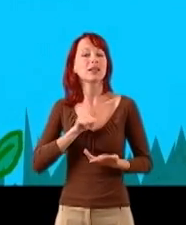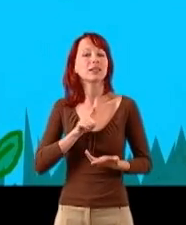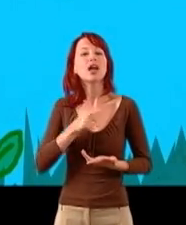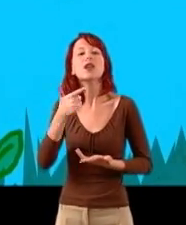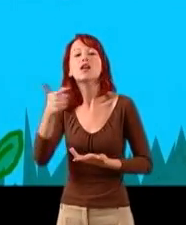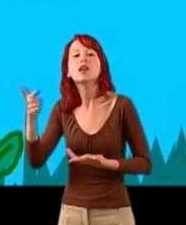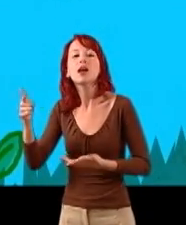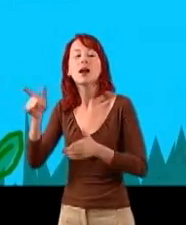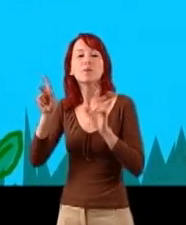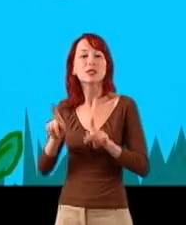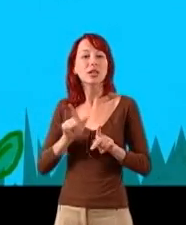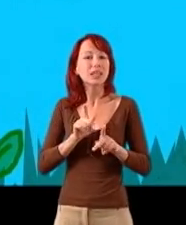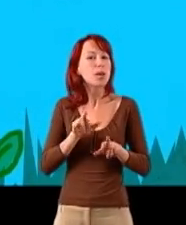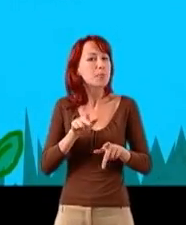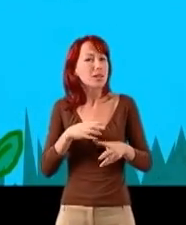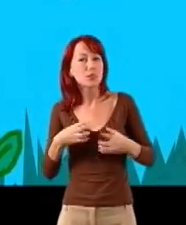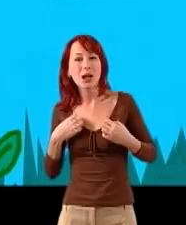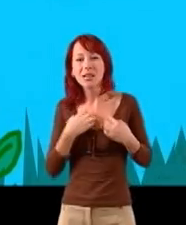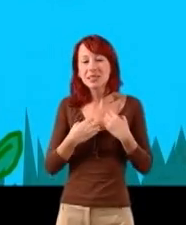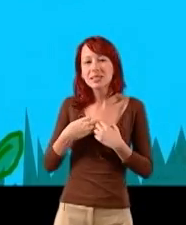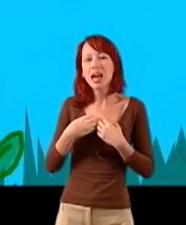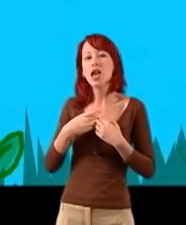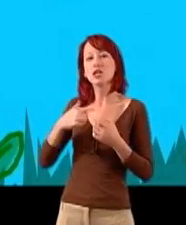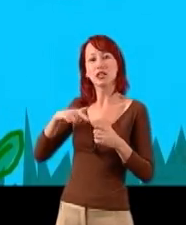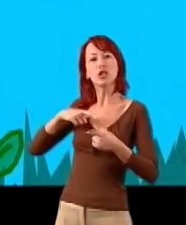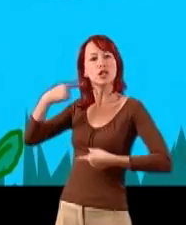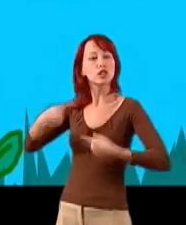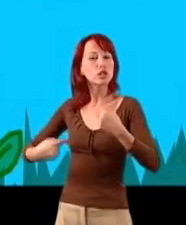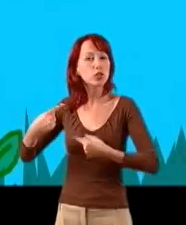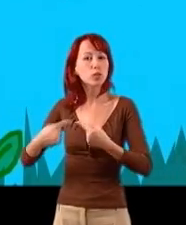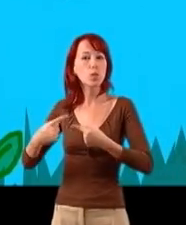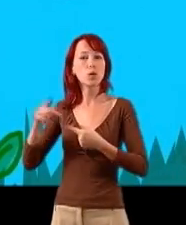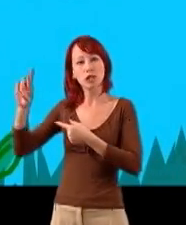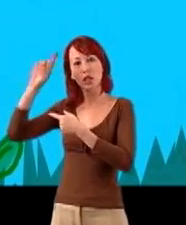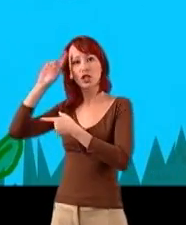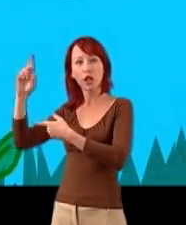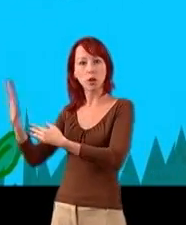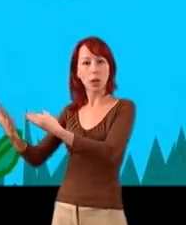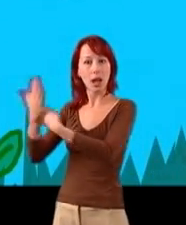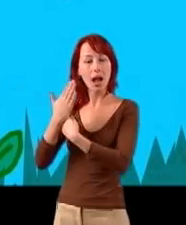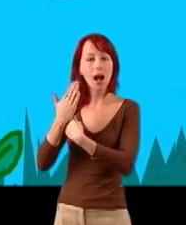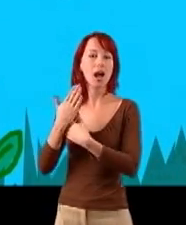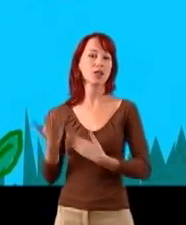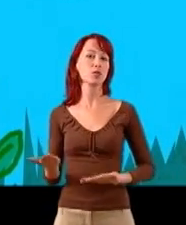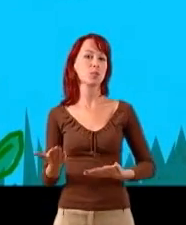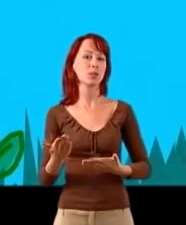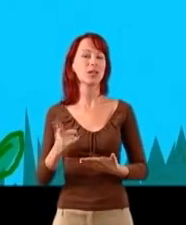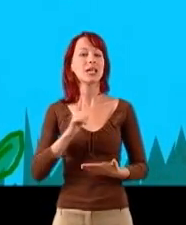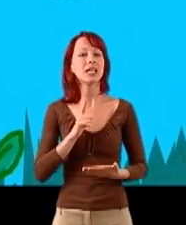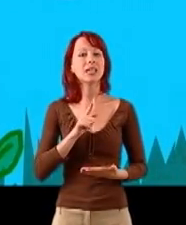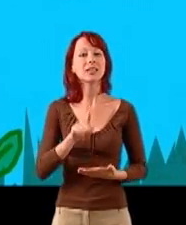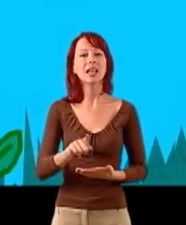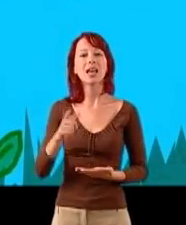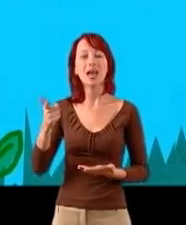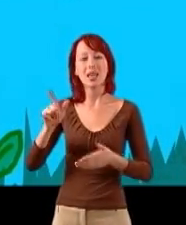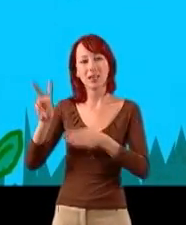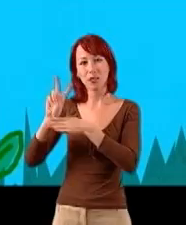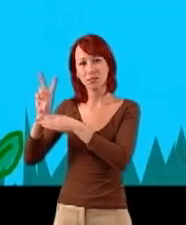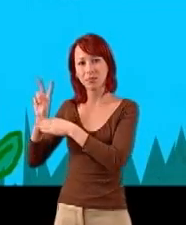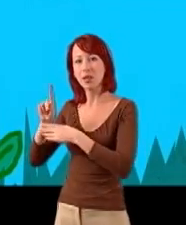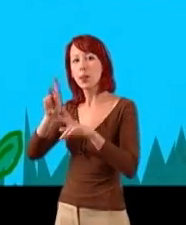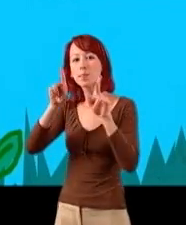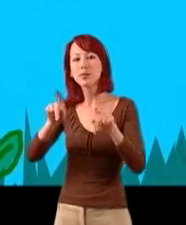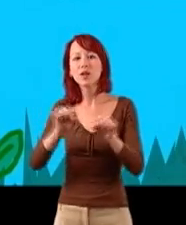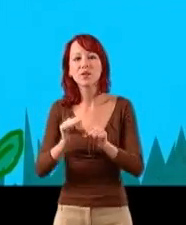comungar com a professora dos mesmos anseios, e a gente discutir as nossas ansiedades, eu poder contar com a diretora, eu poder contar com a